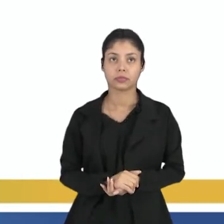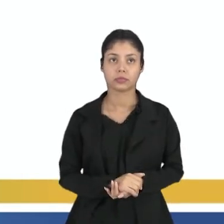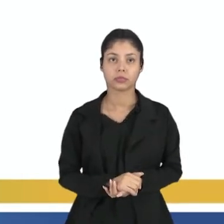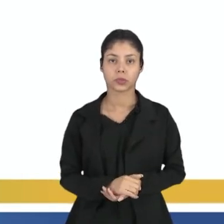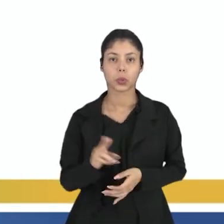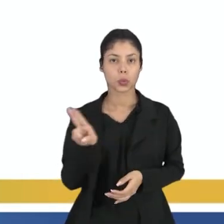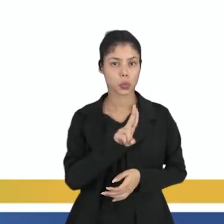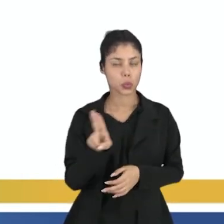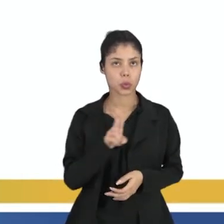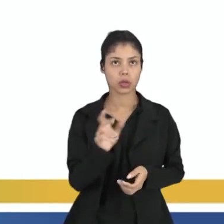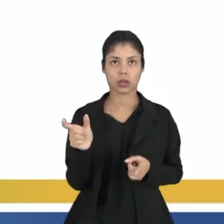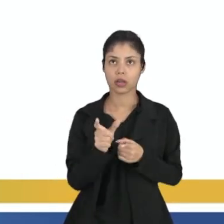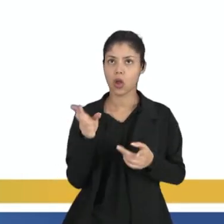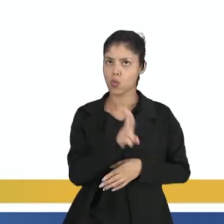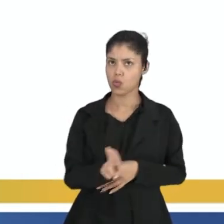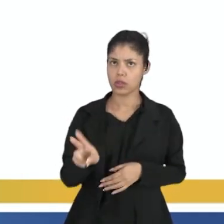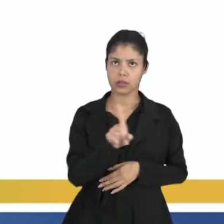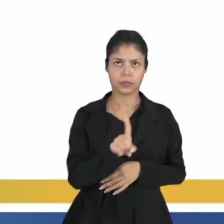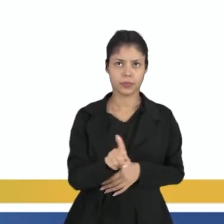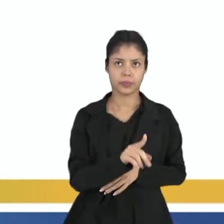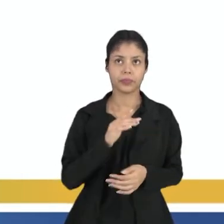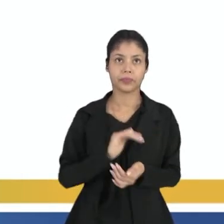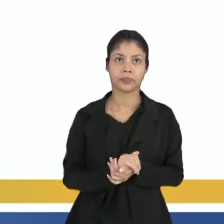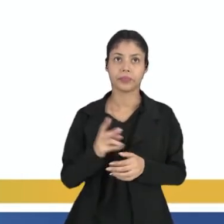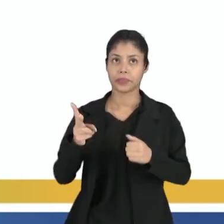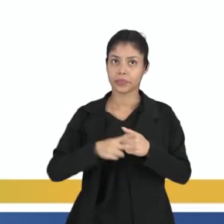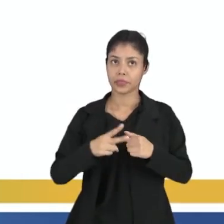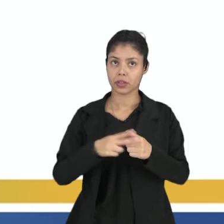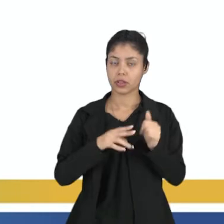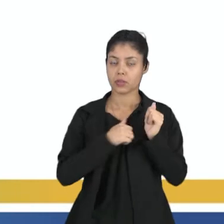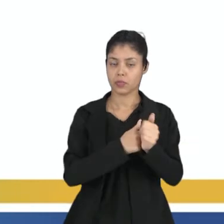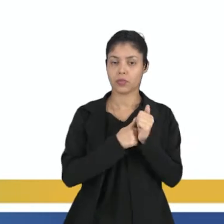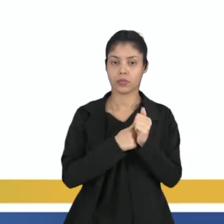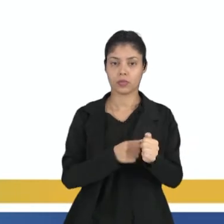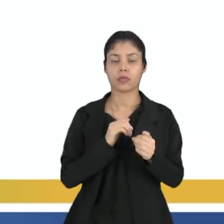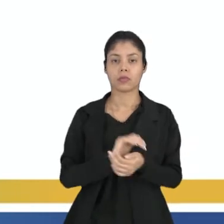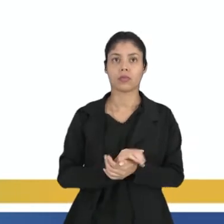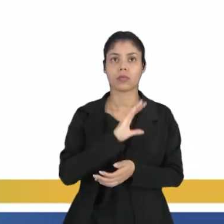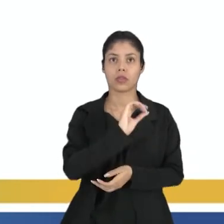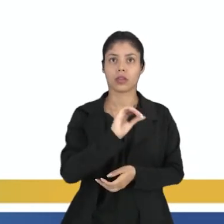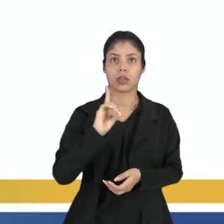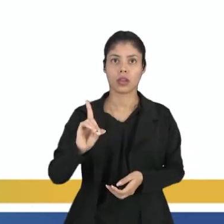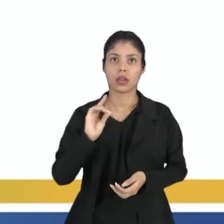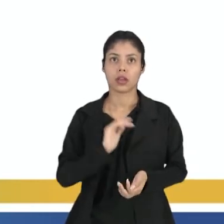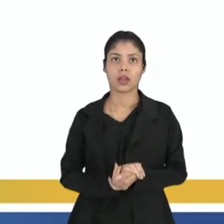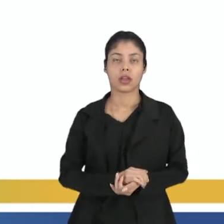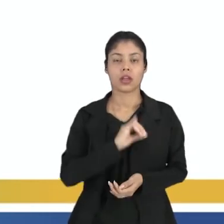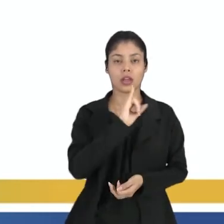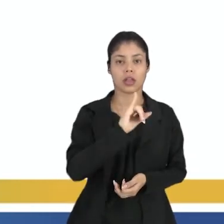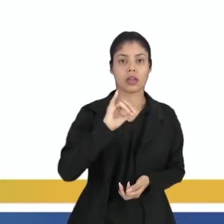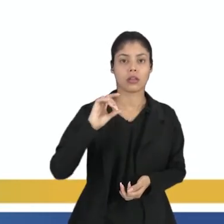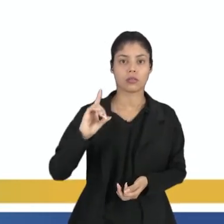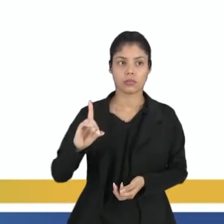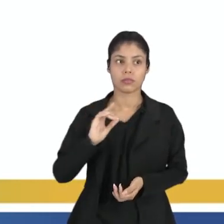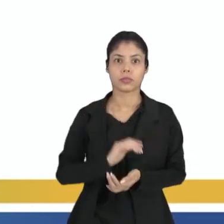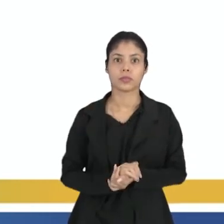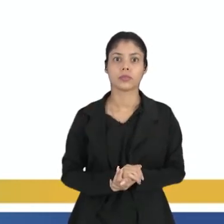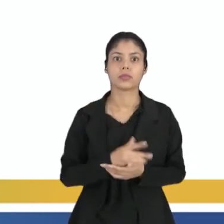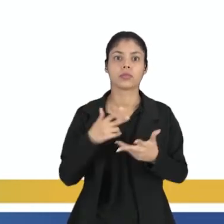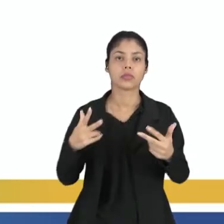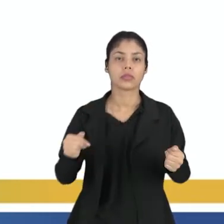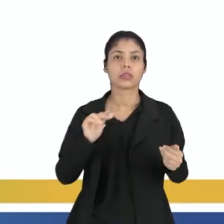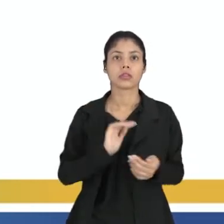Essa nomenclatura, entretanto, não é mais utilizada. São verbos acompanhados de um objeto direto e um objeto indireto. São aqueles